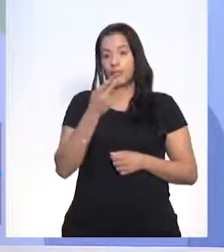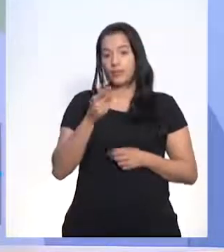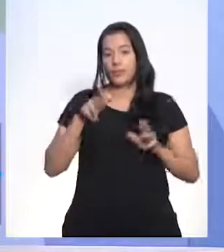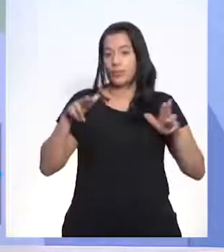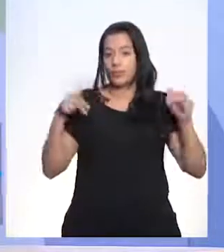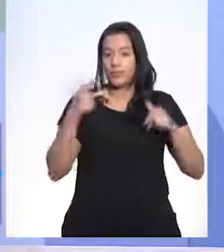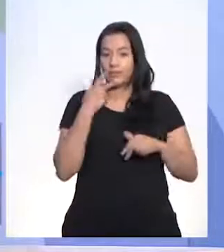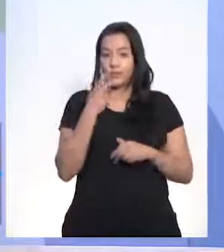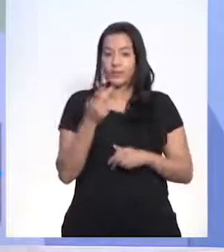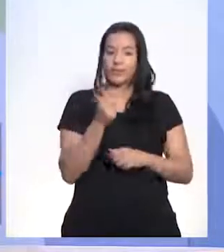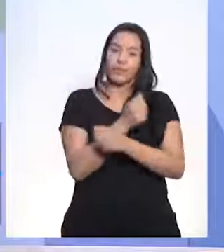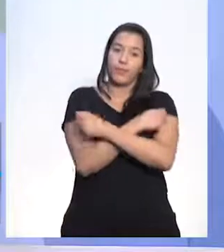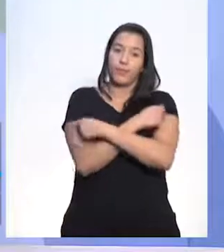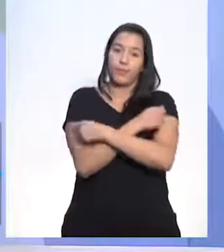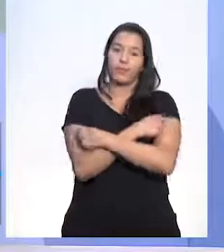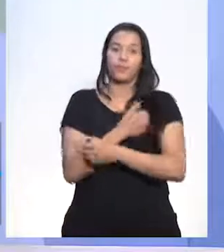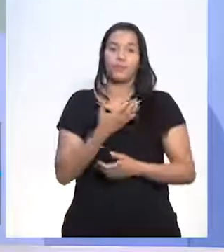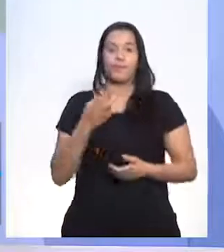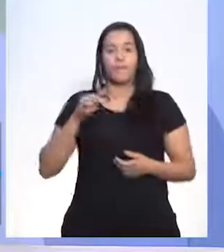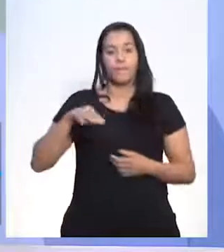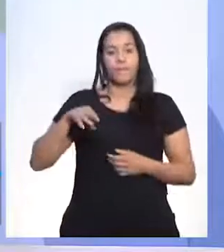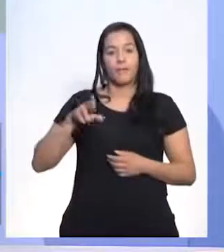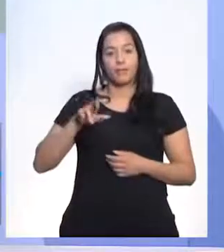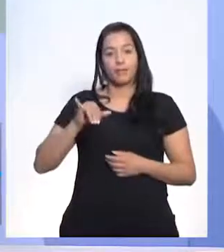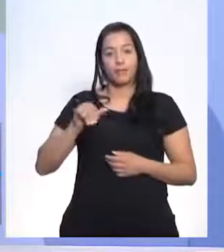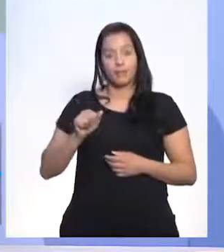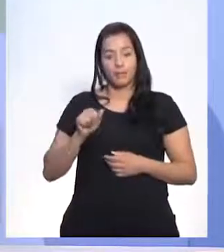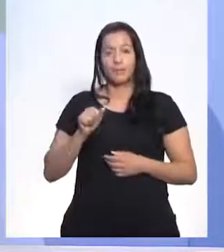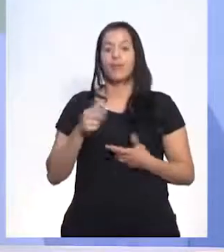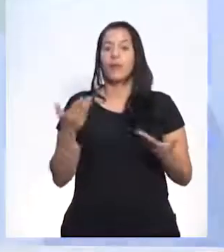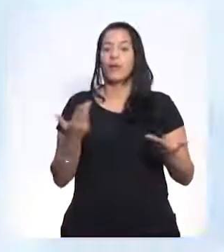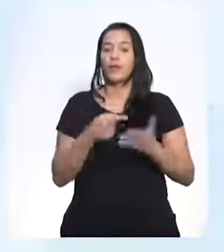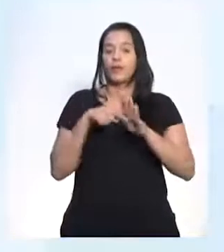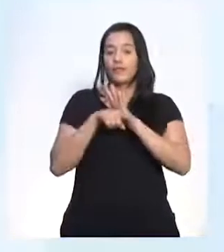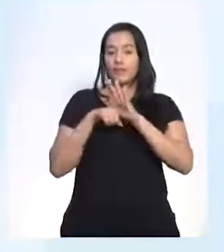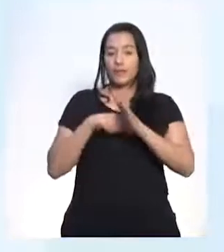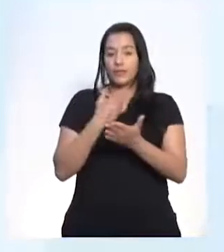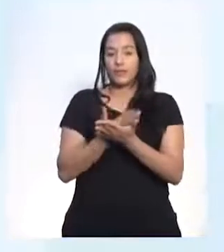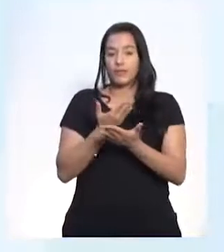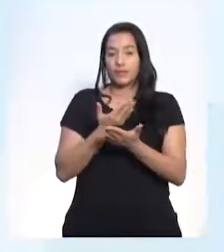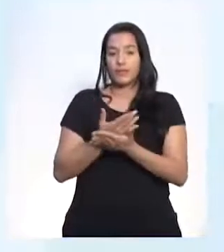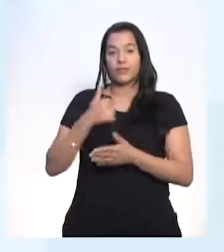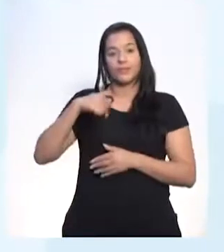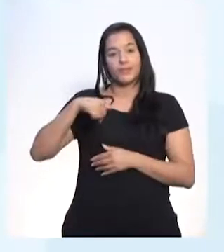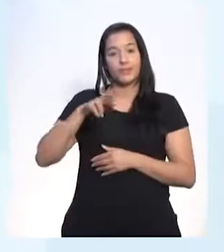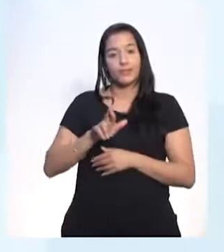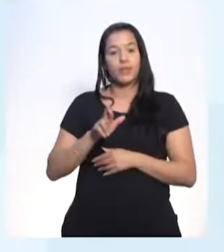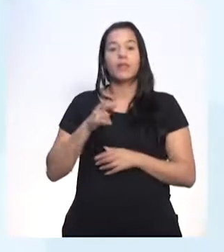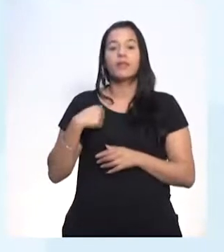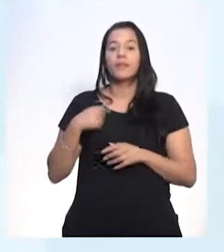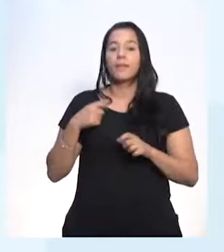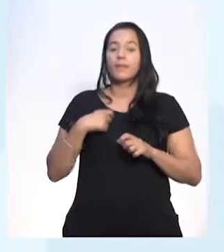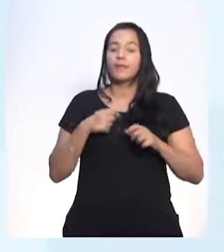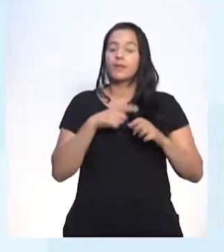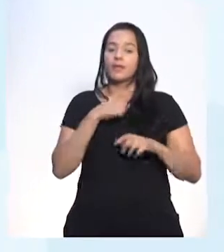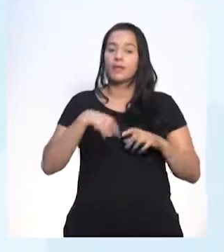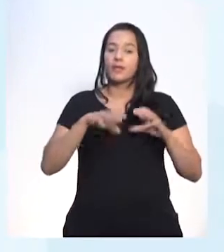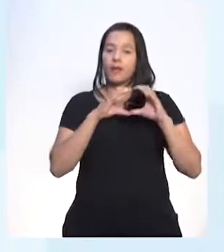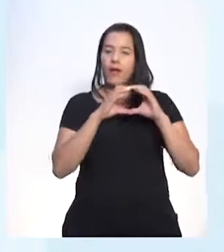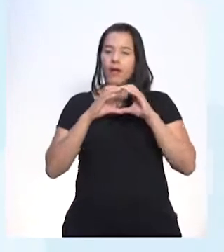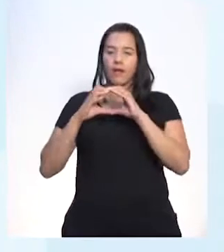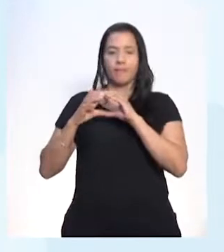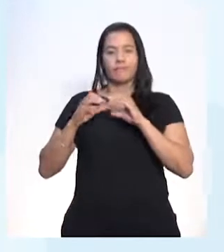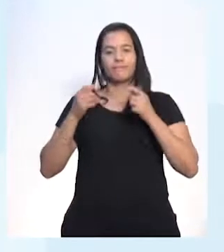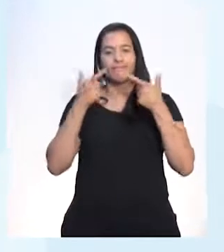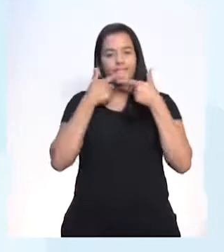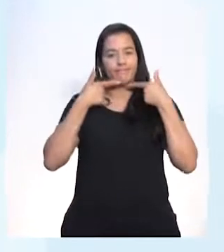dela. Então, um abraço para você, professora Maria. E aí, vamos avaliar a aula. Então, por favor, o QR Code, mandem carinhas felizes, que a gente sempre agradece